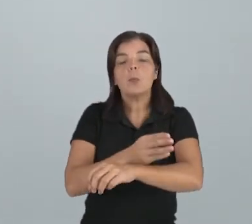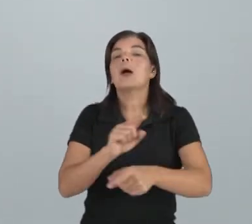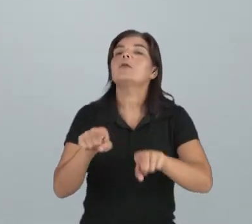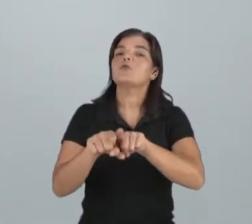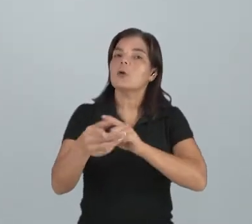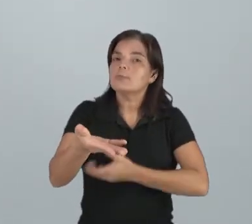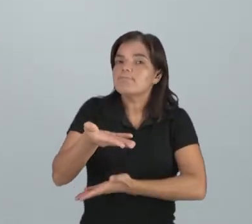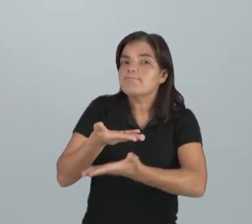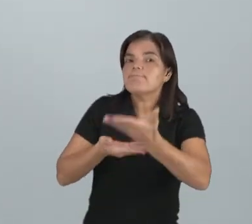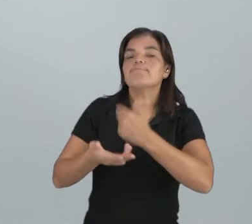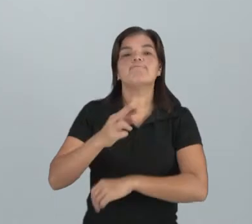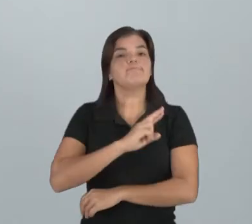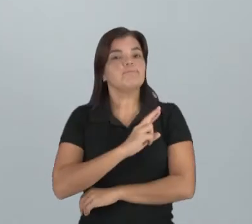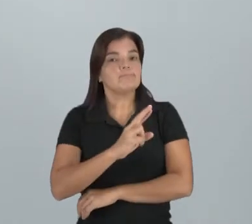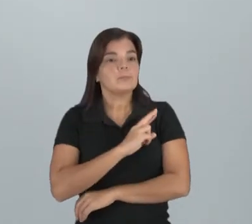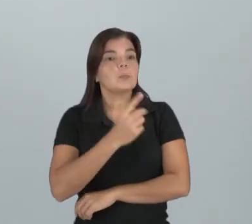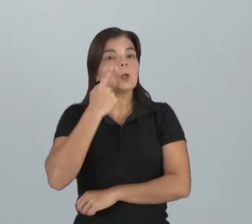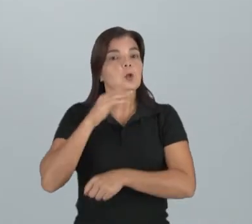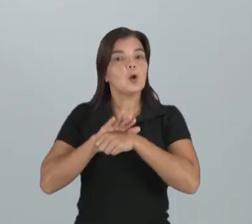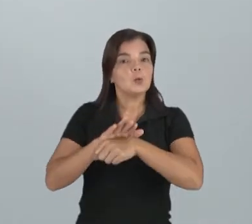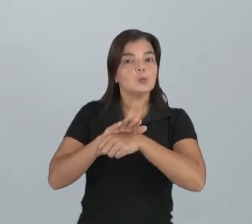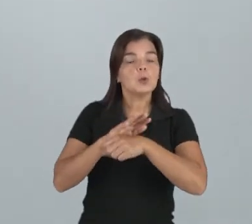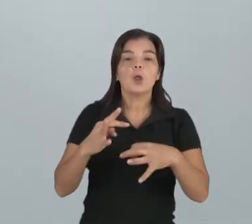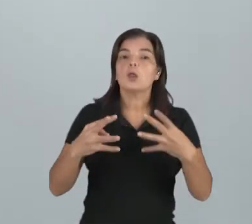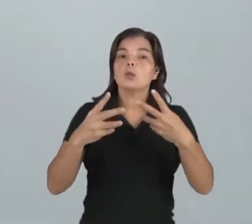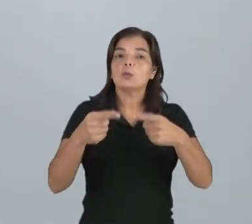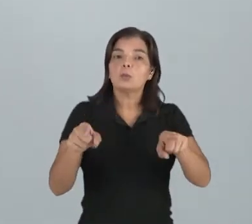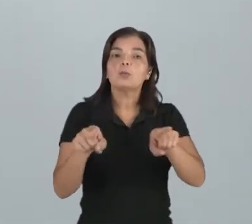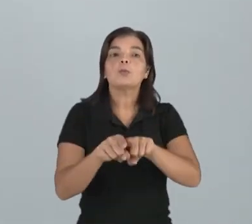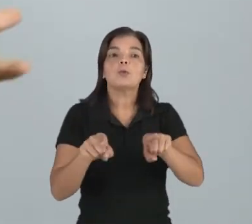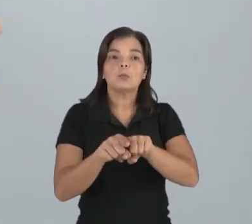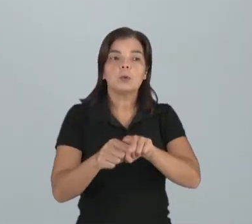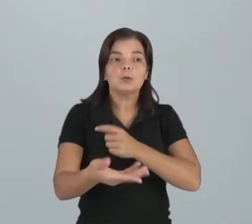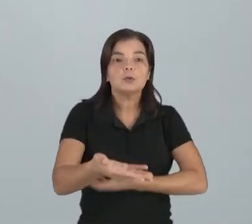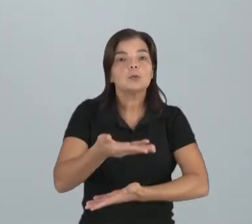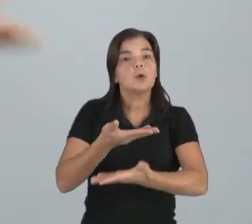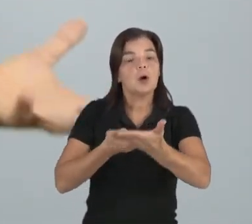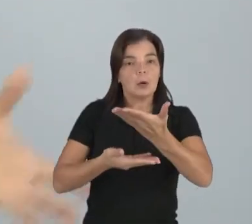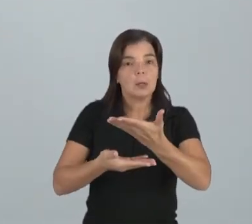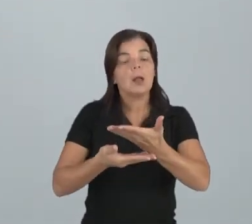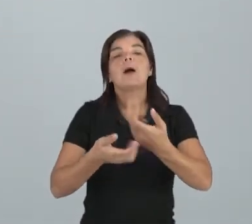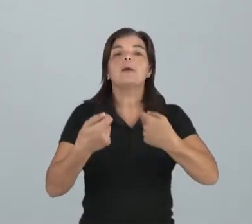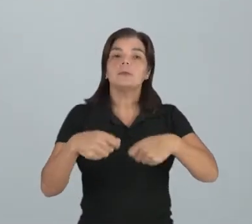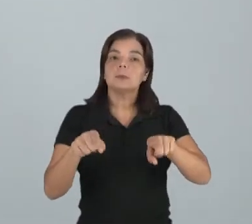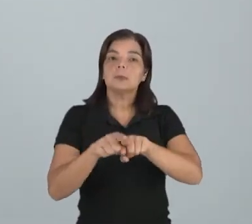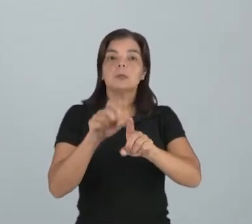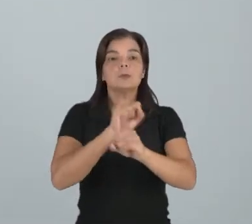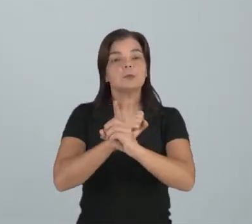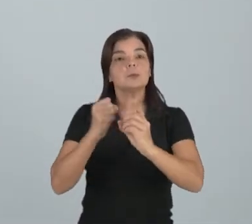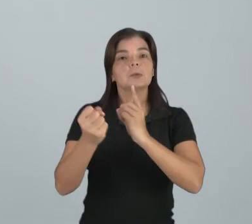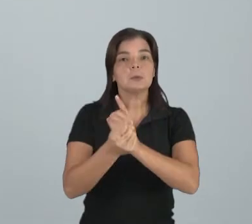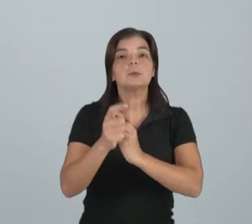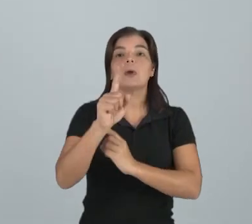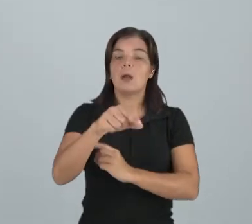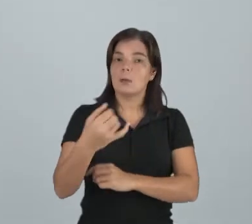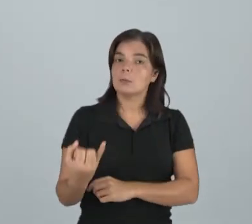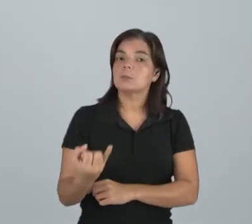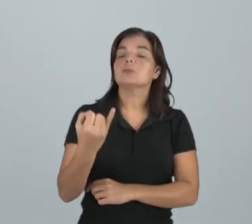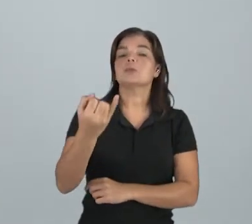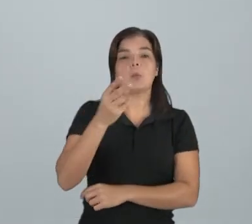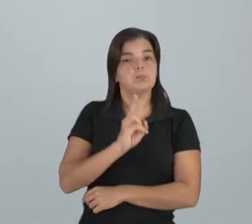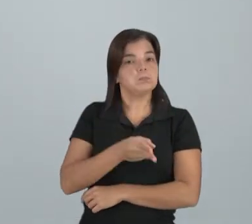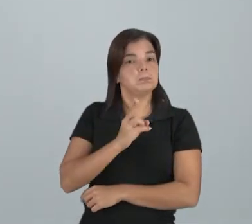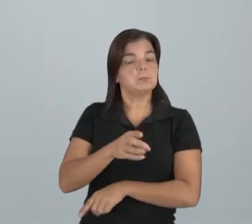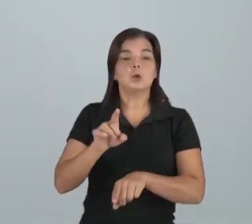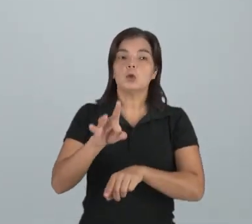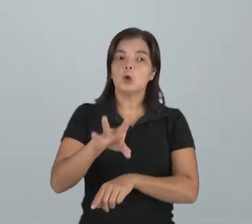diálogo interreligioso e atender de maneira cooperativa às necessidades da sociedade. Isso é uma coisa que deve ser